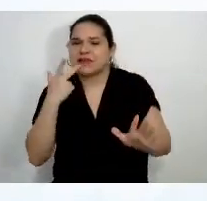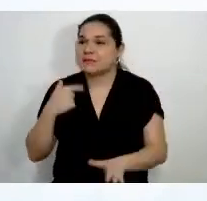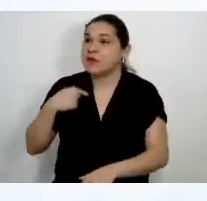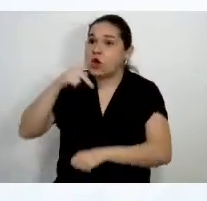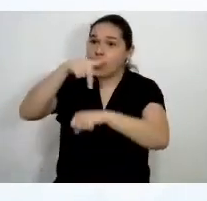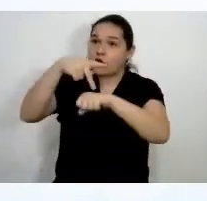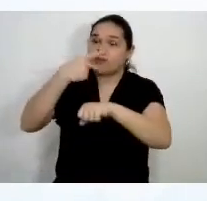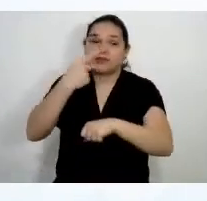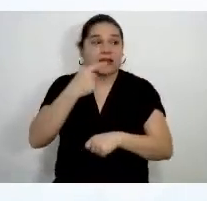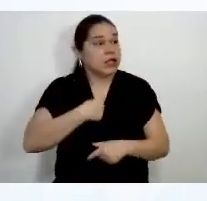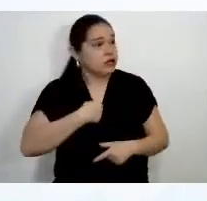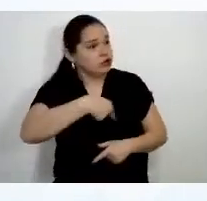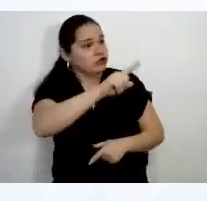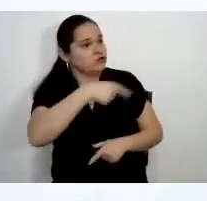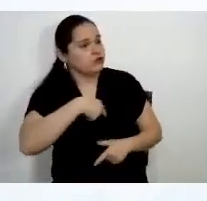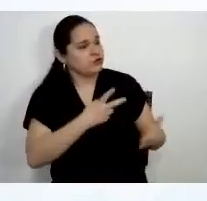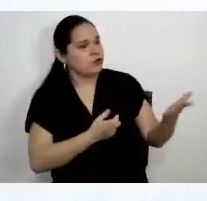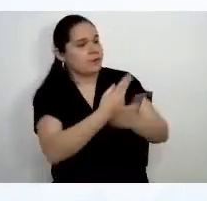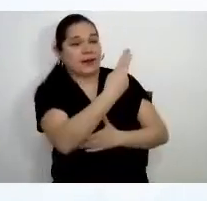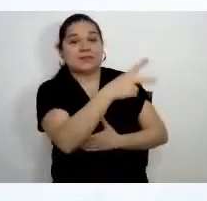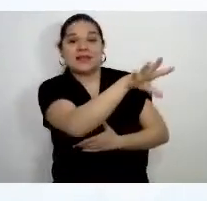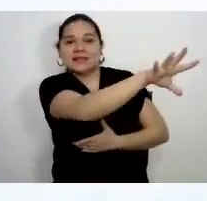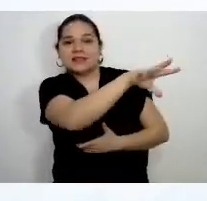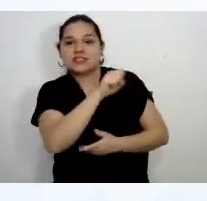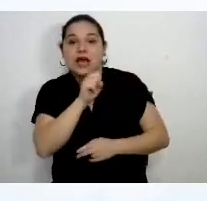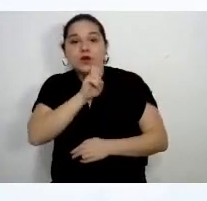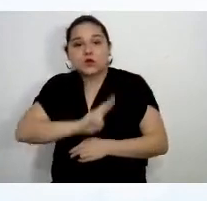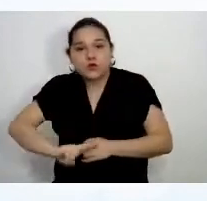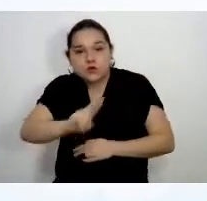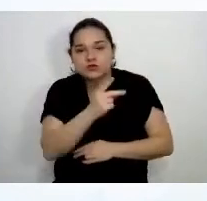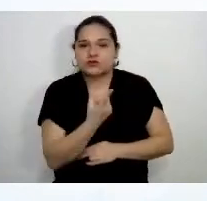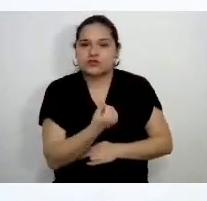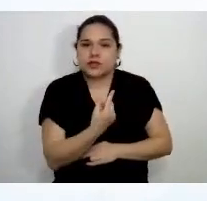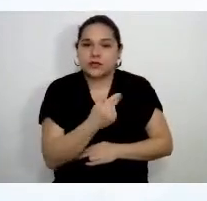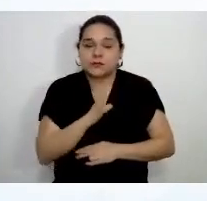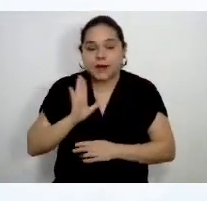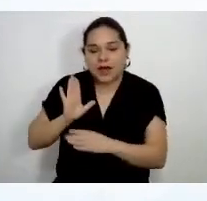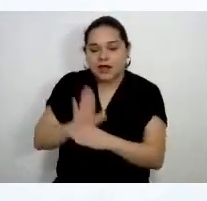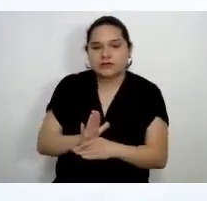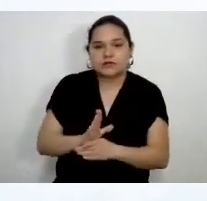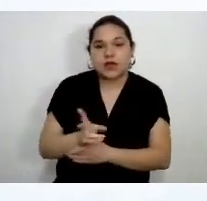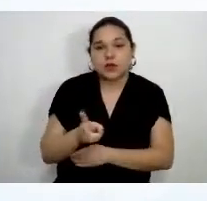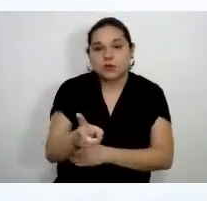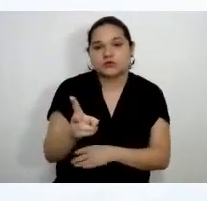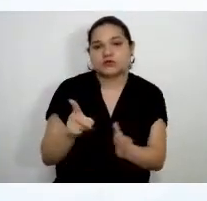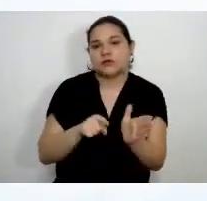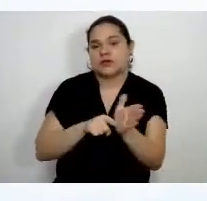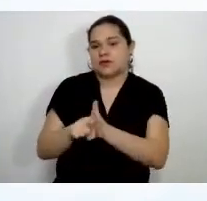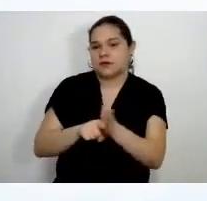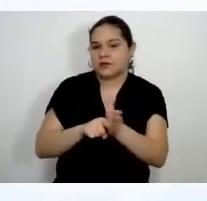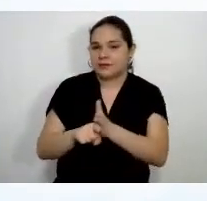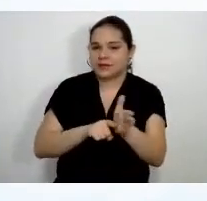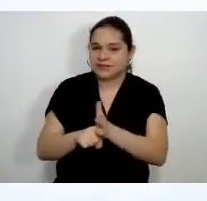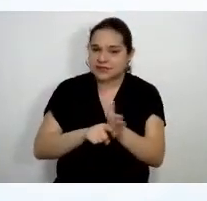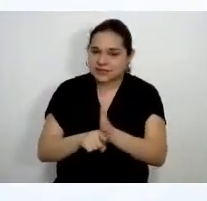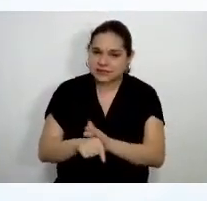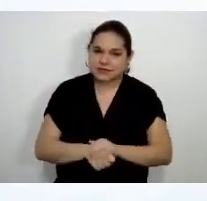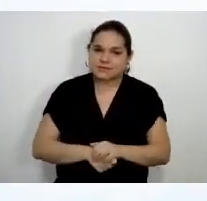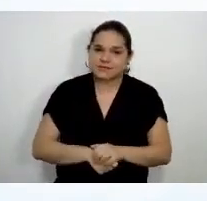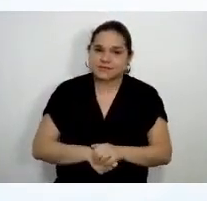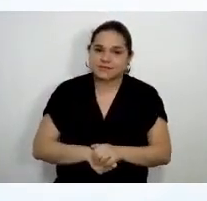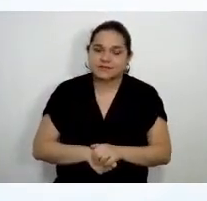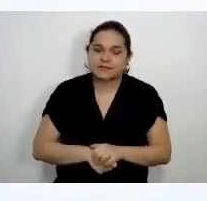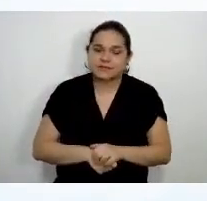o dinheiro, e eles já usam esse dinheiro para finalizar tudo isso. Então, agora, nós estamos vendo que tem